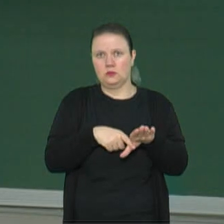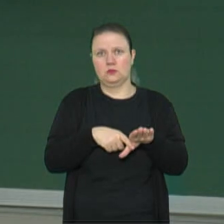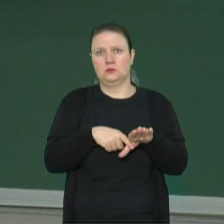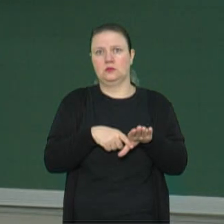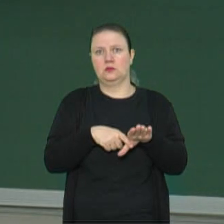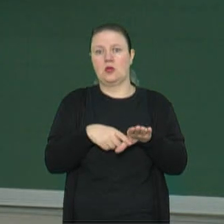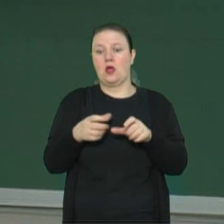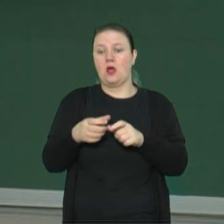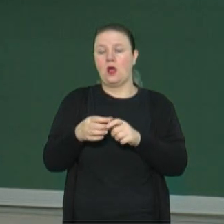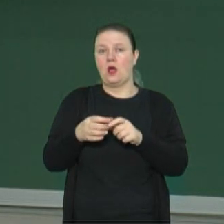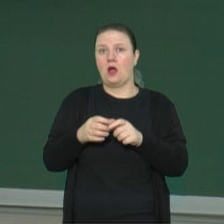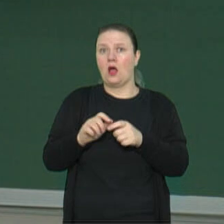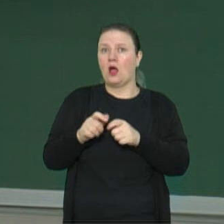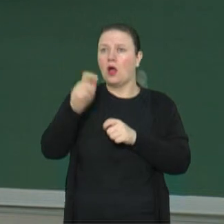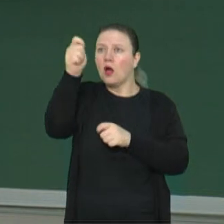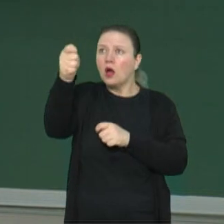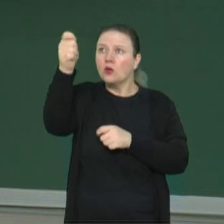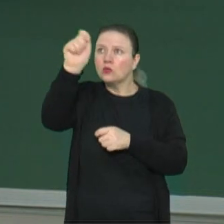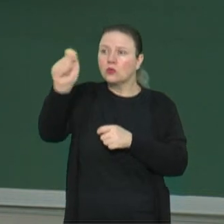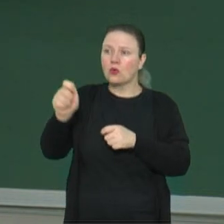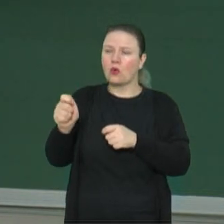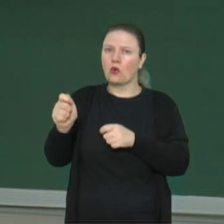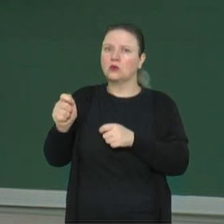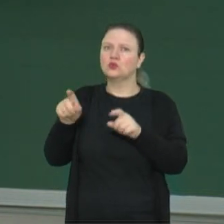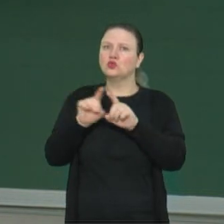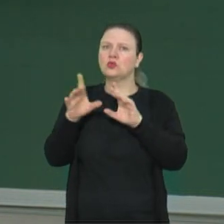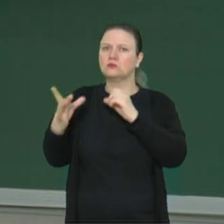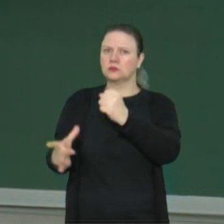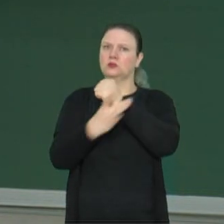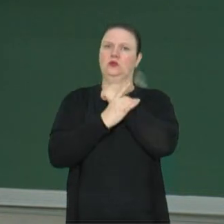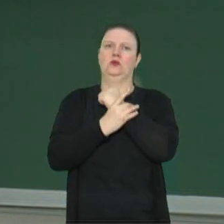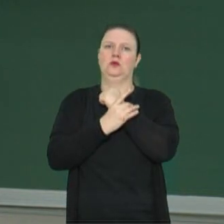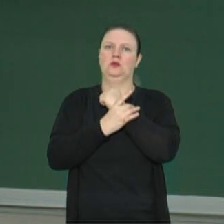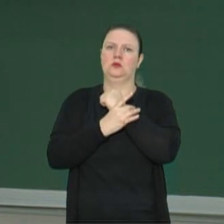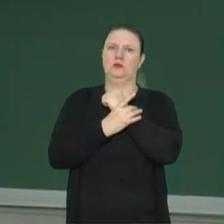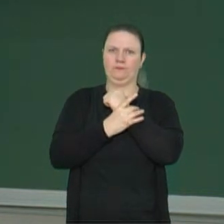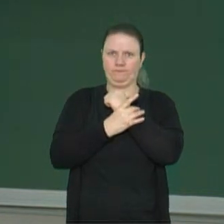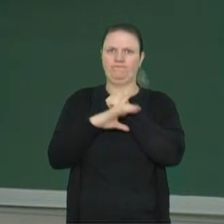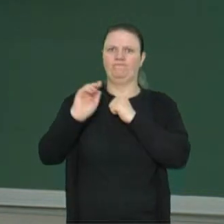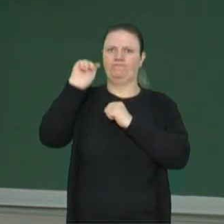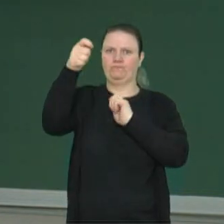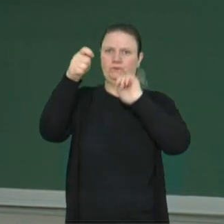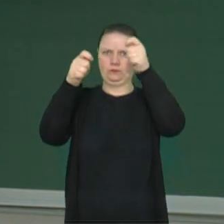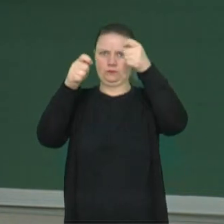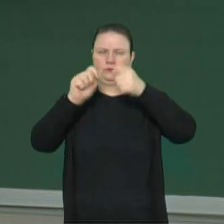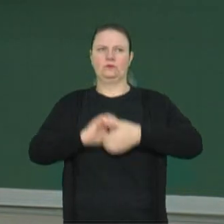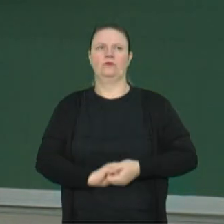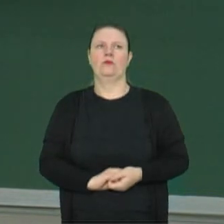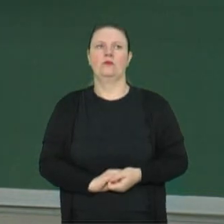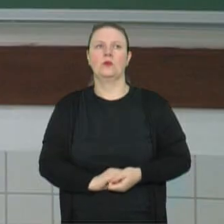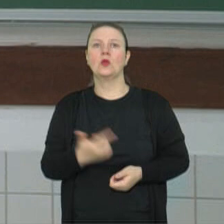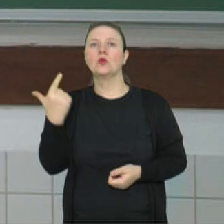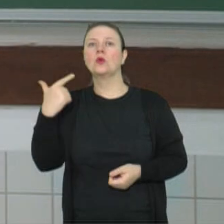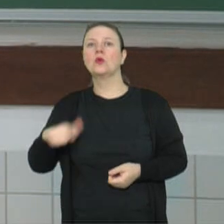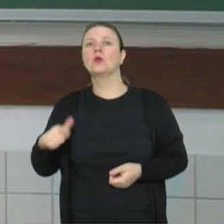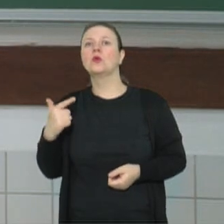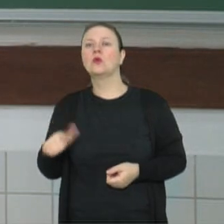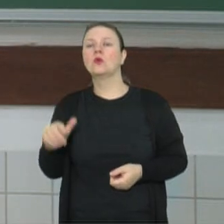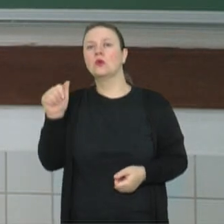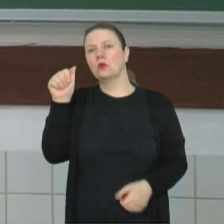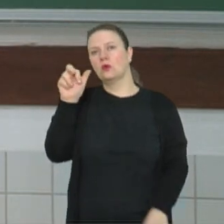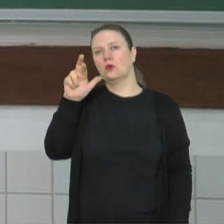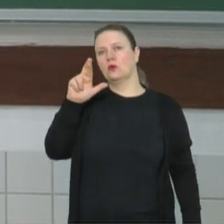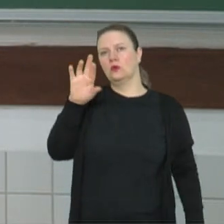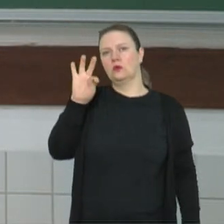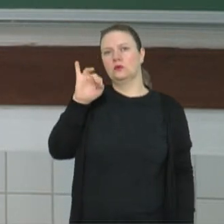para trazer segurança para ele. Então aqui nós temos a prática da escalada livre. E a outra é a artificial. Então